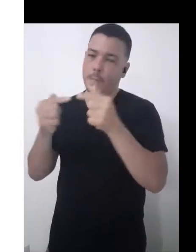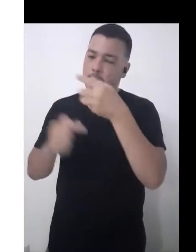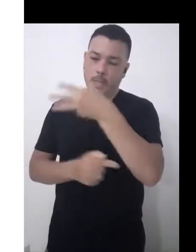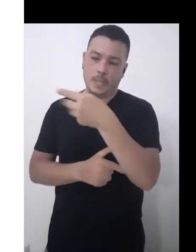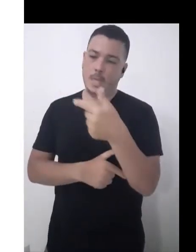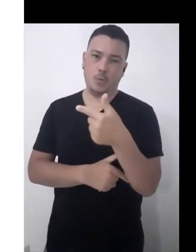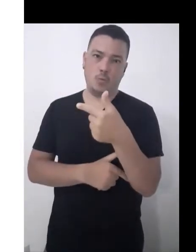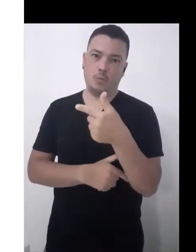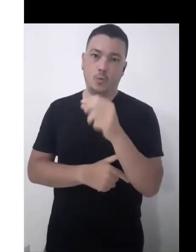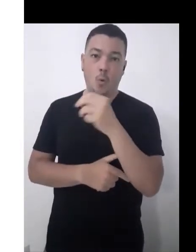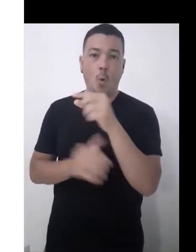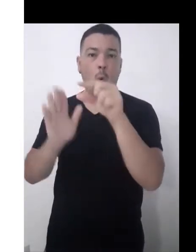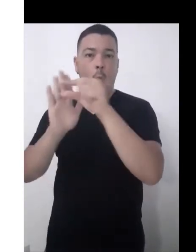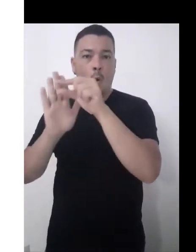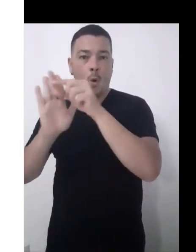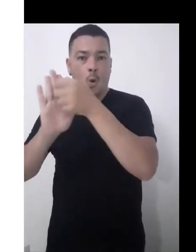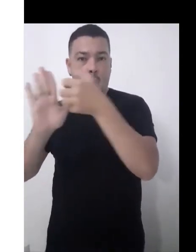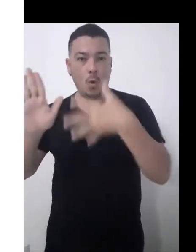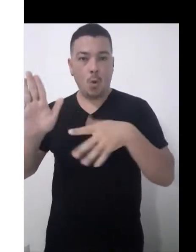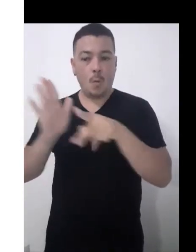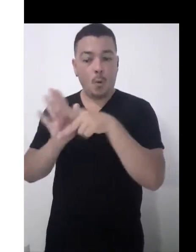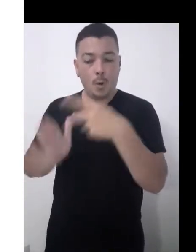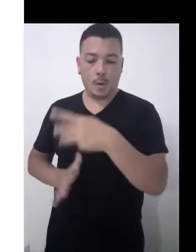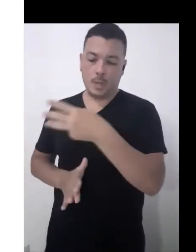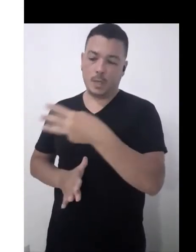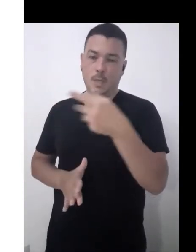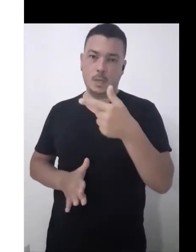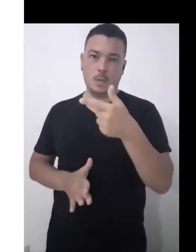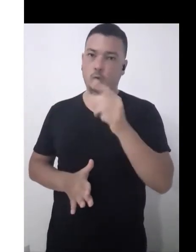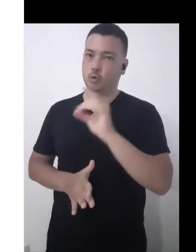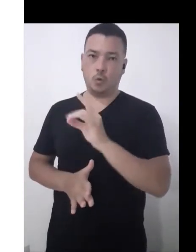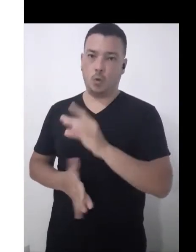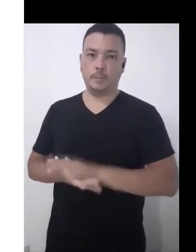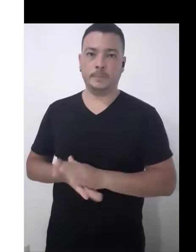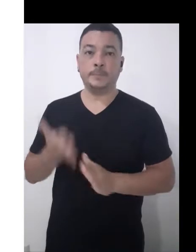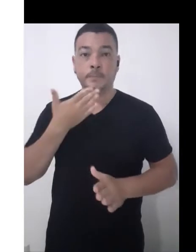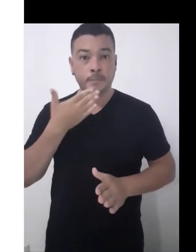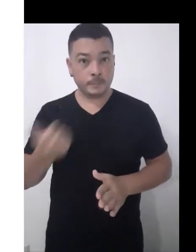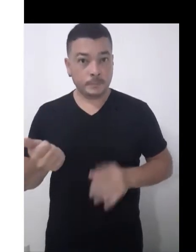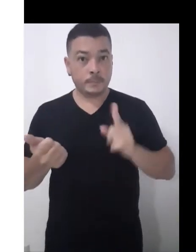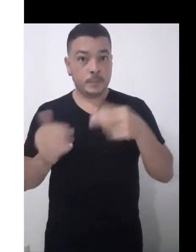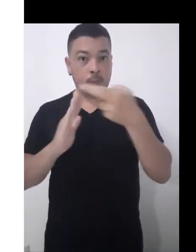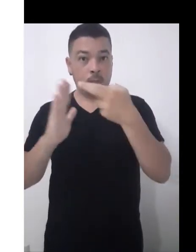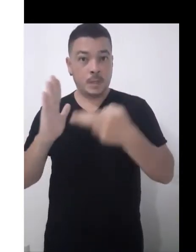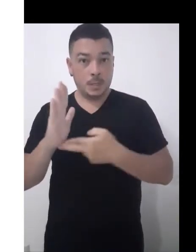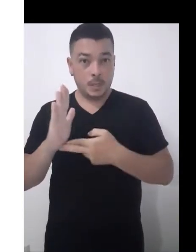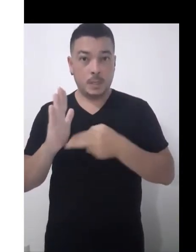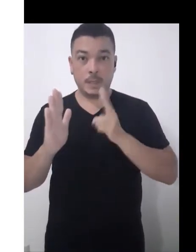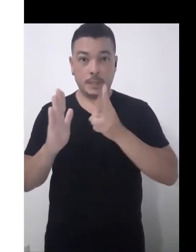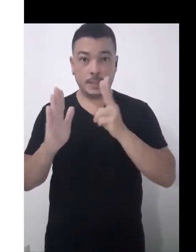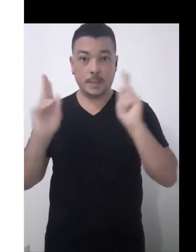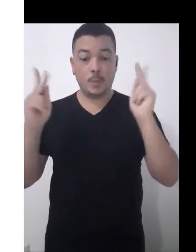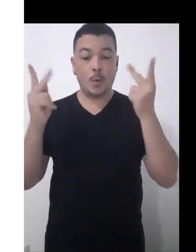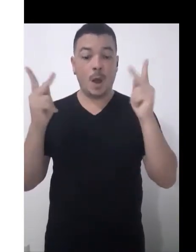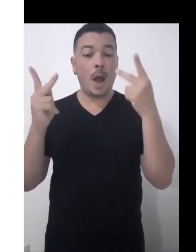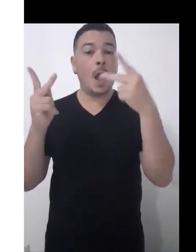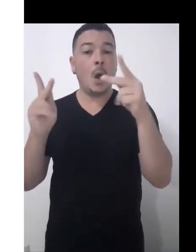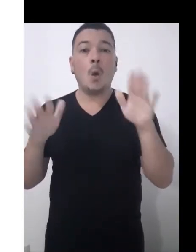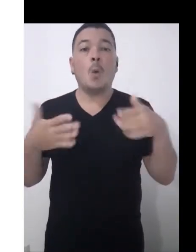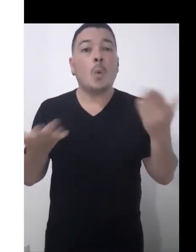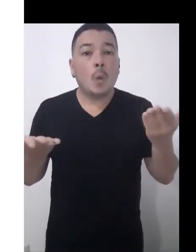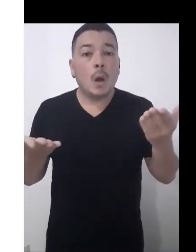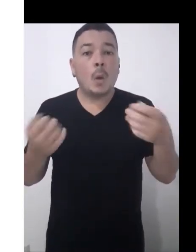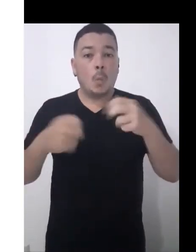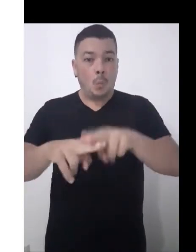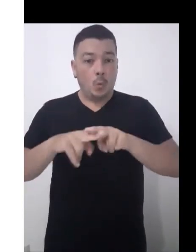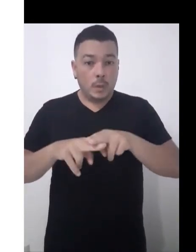ou um aplicativo para computador de 32 bits. O ideal, a regra de ouro é: siga o seu hardware. Se o seu hardware é de 64